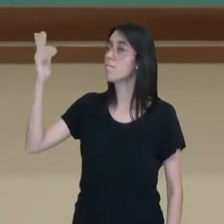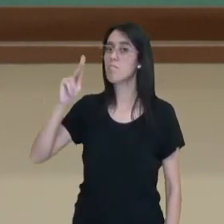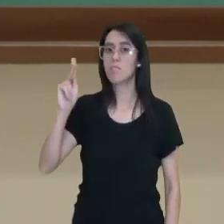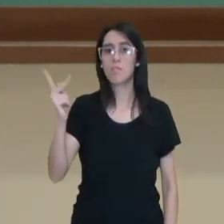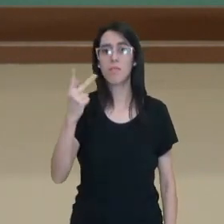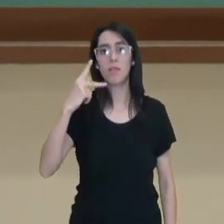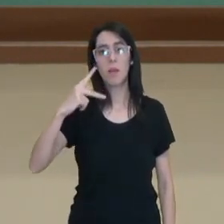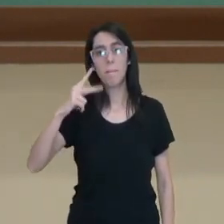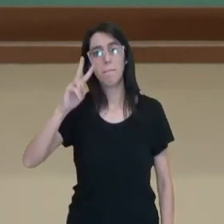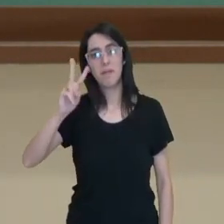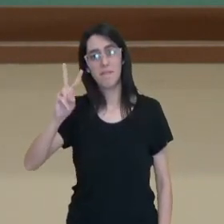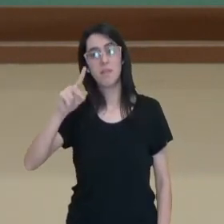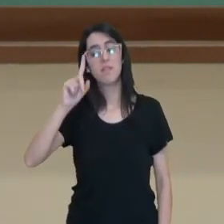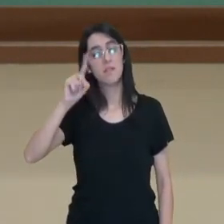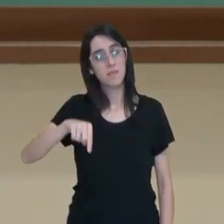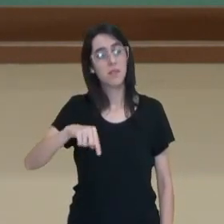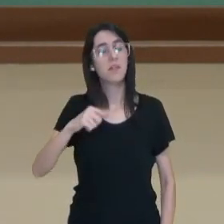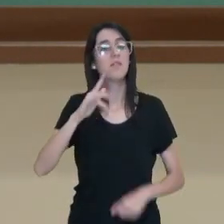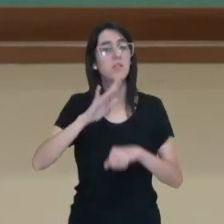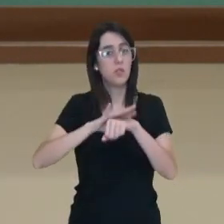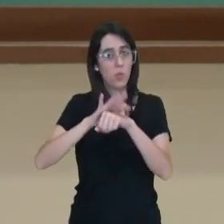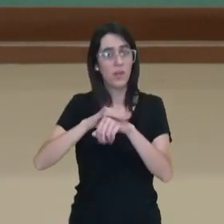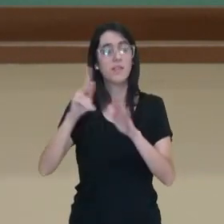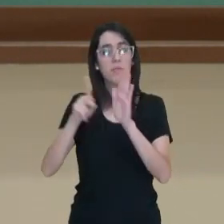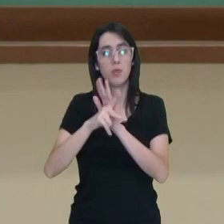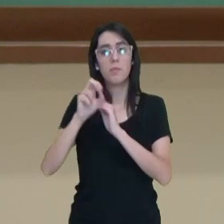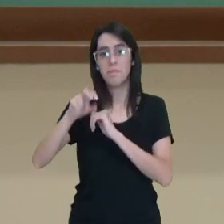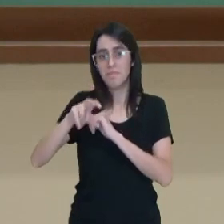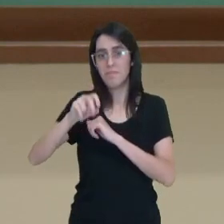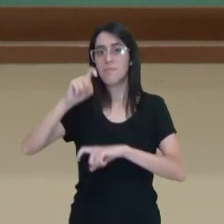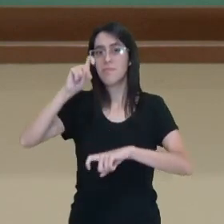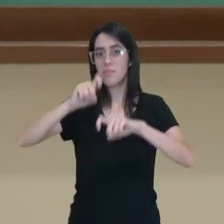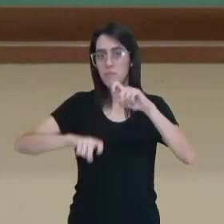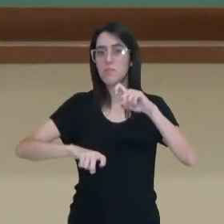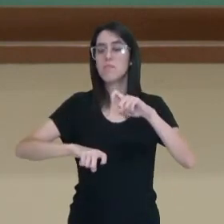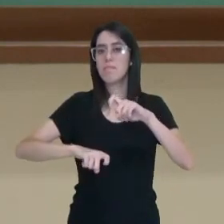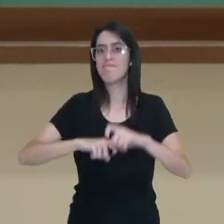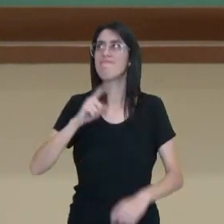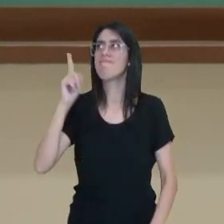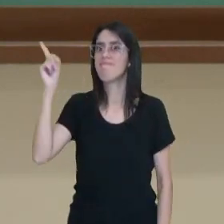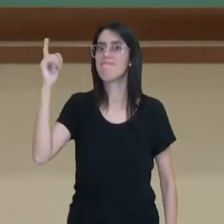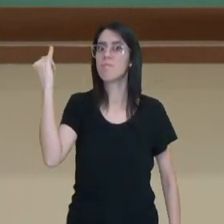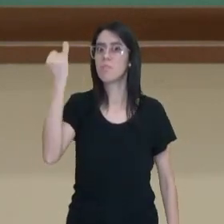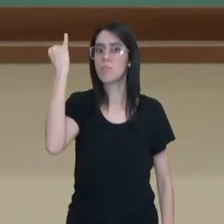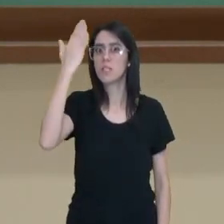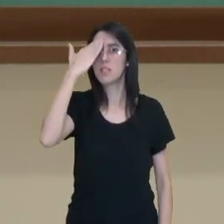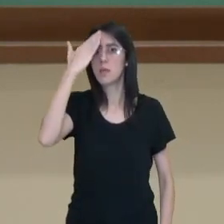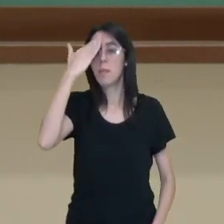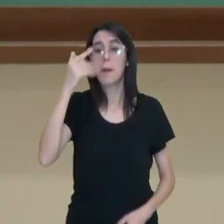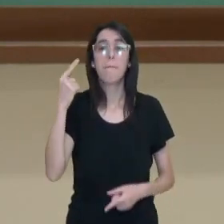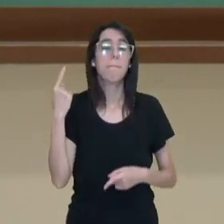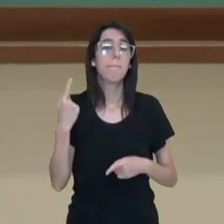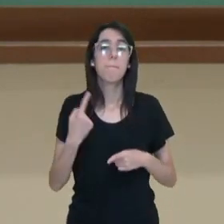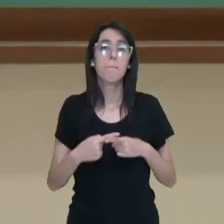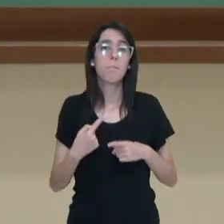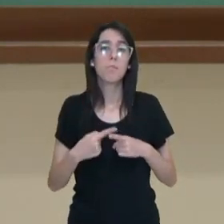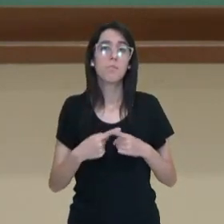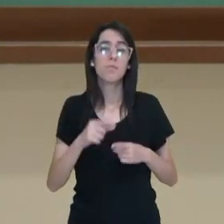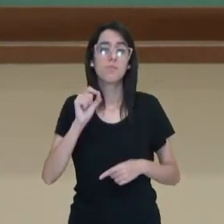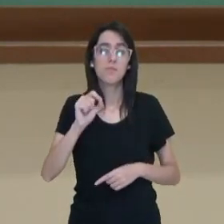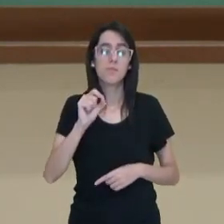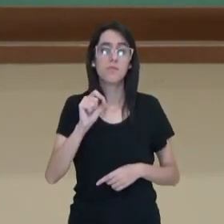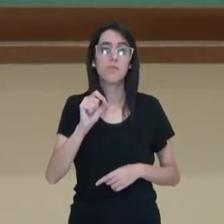papilomavírus humano, é uma outra infecção sexualmente transmitível de importância médica. Por quê? Porque ela pode, né, ela